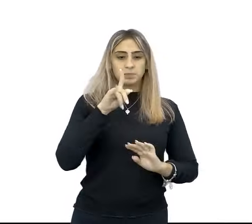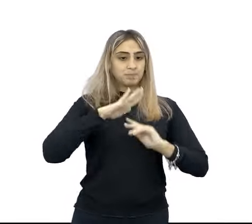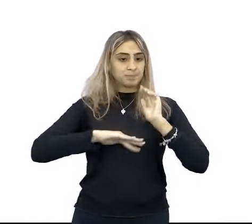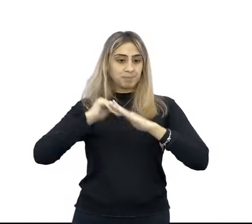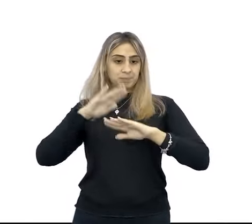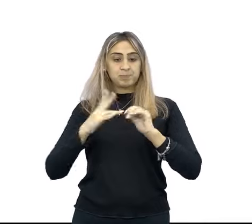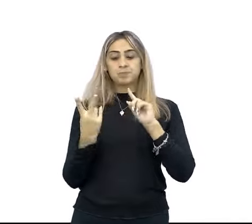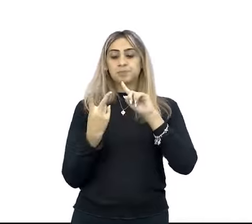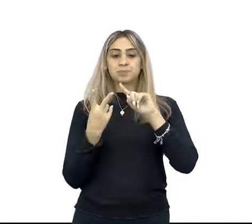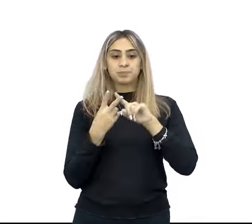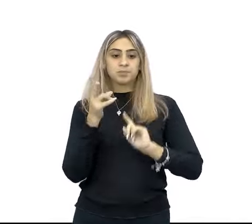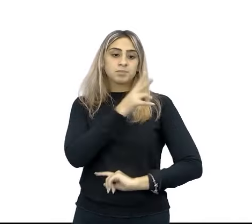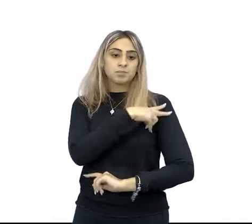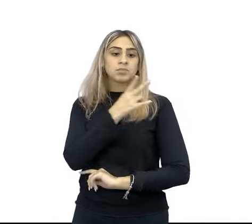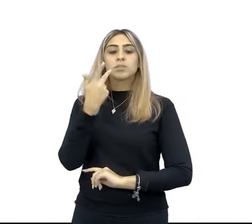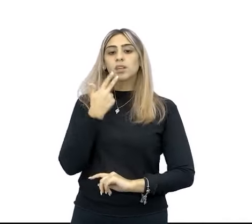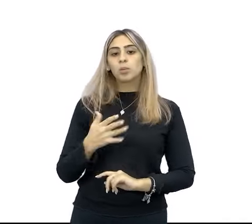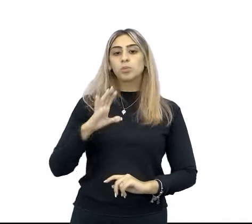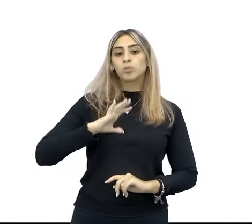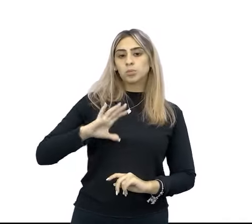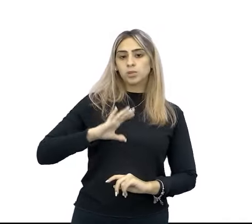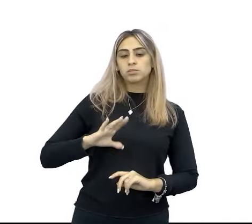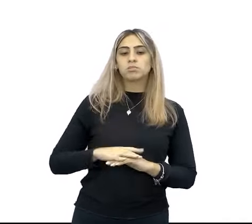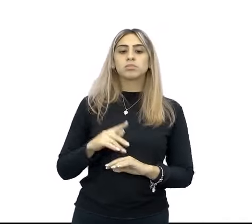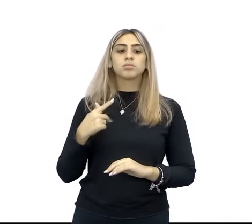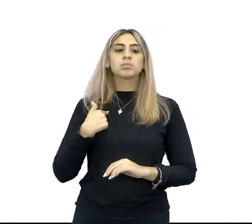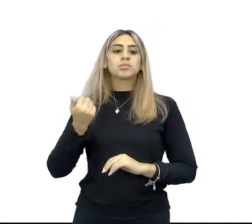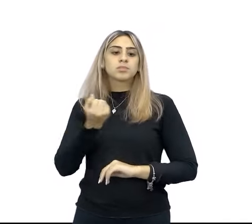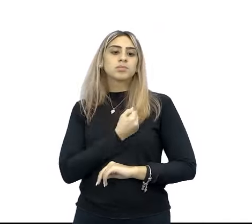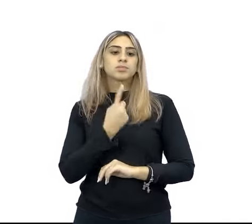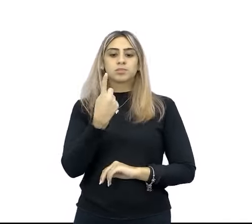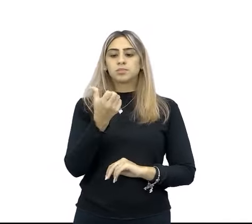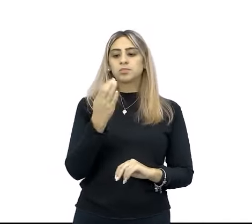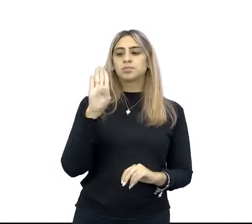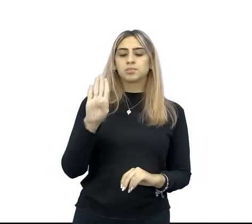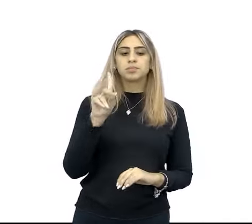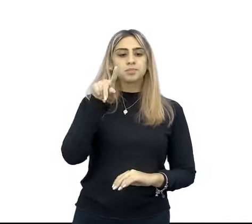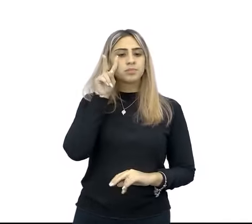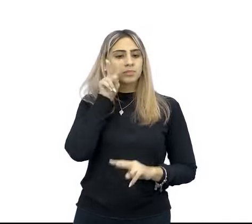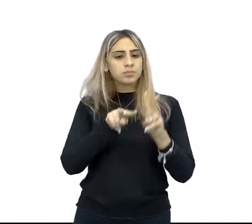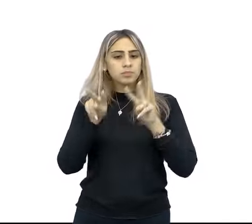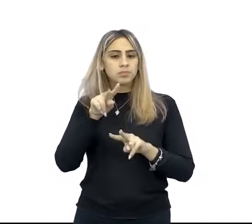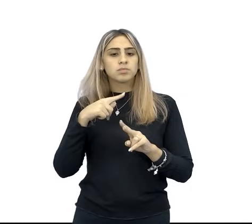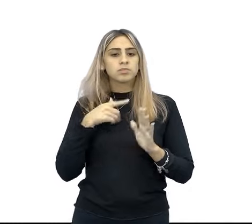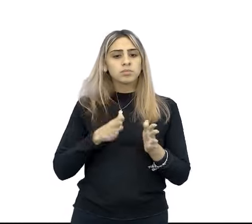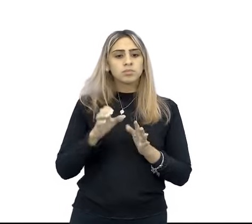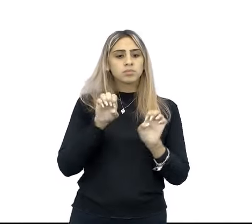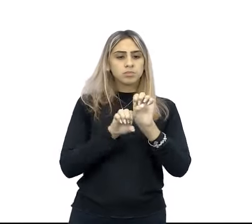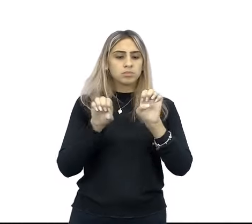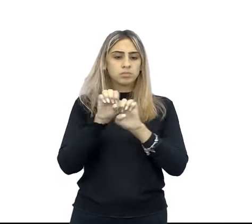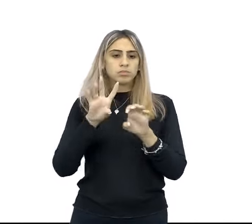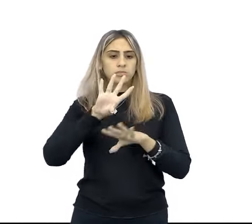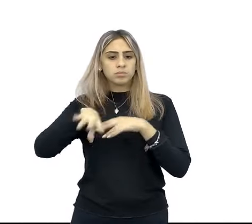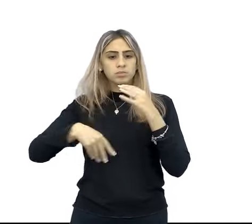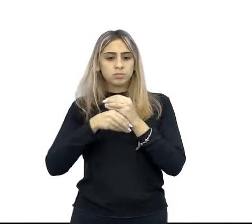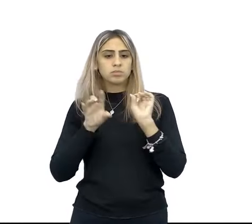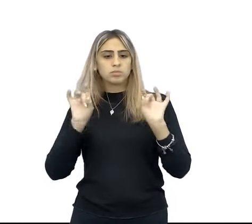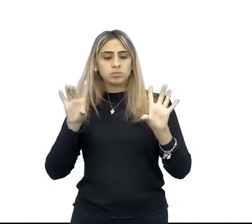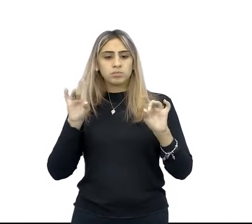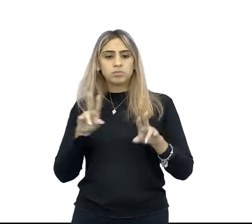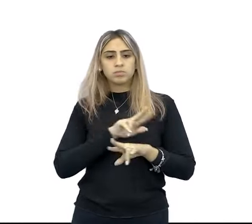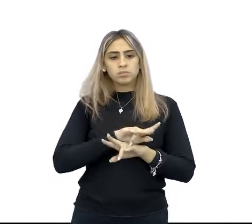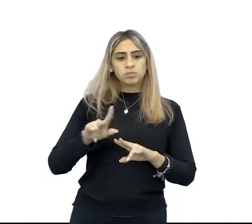do segundo ano de língua portuguesa, de número 16B, identificar e manter a estrutura composicional